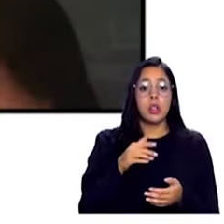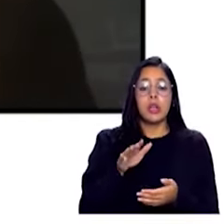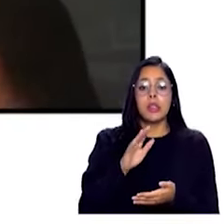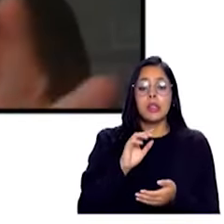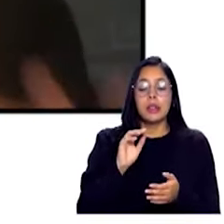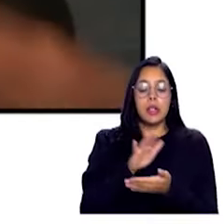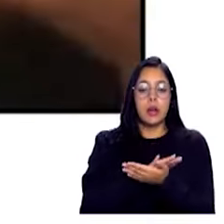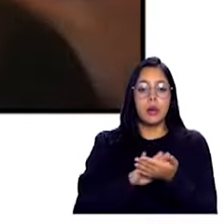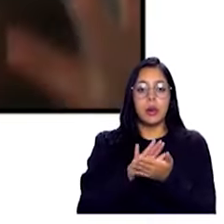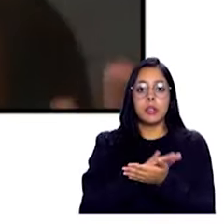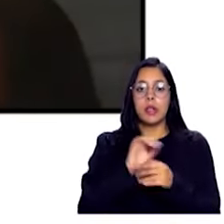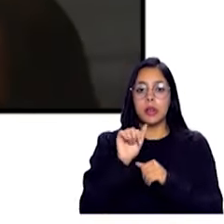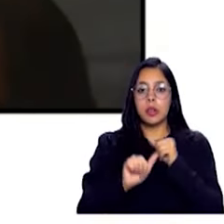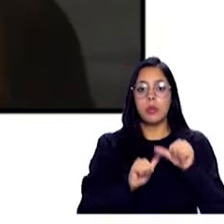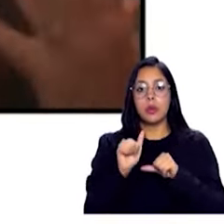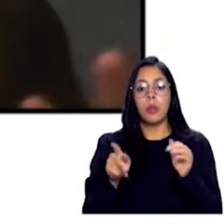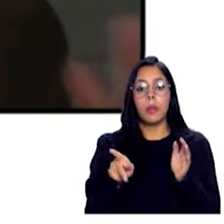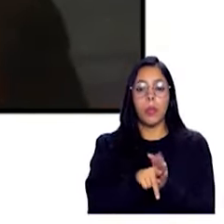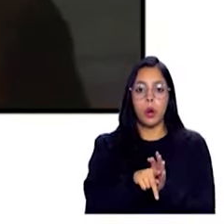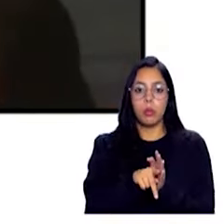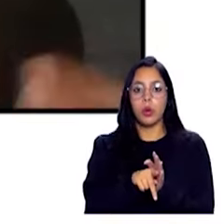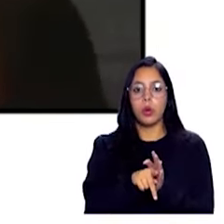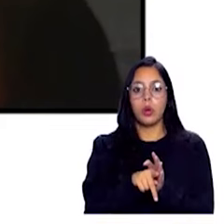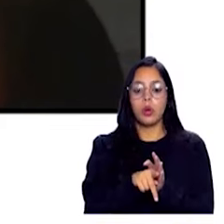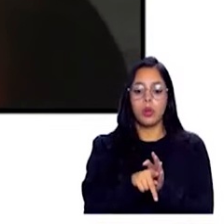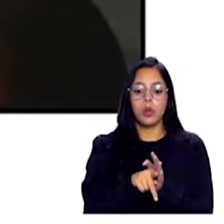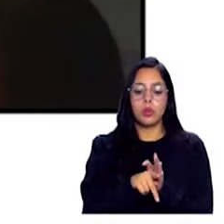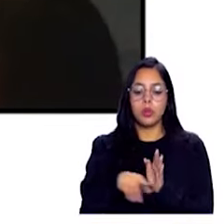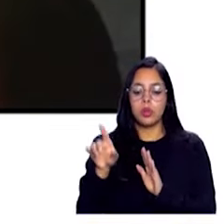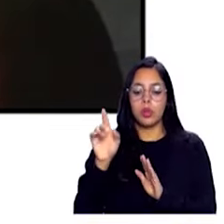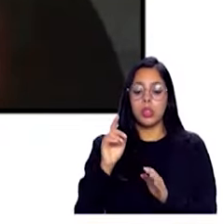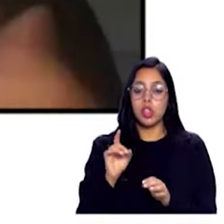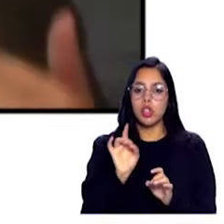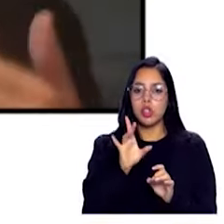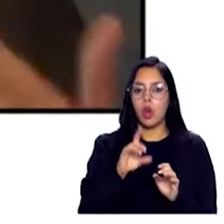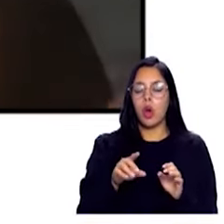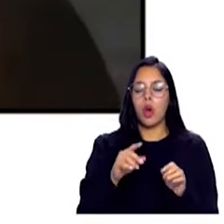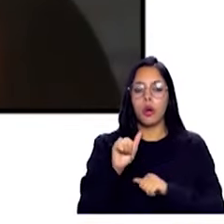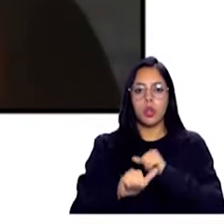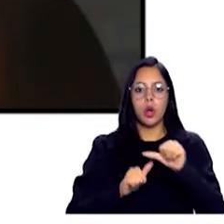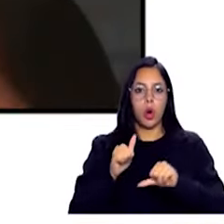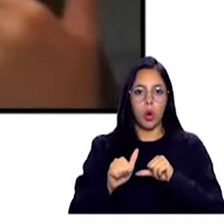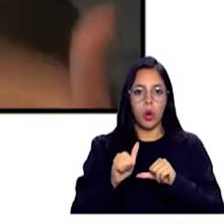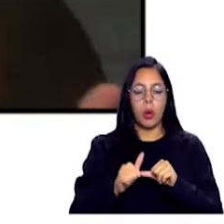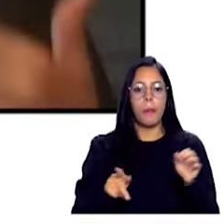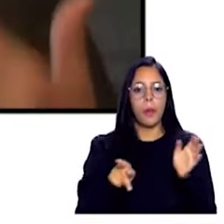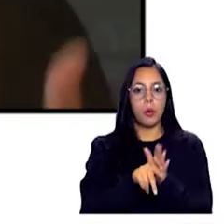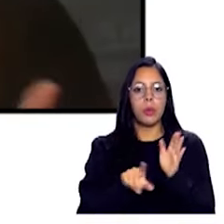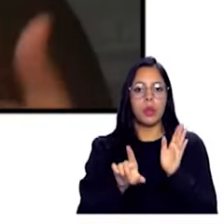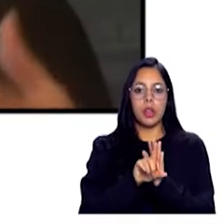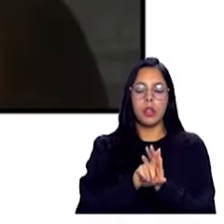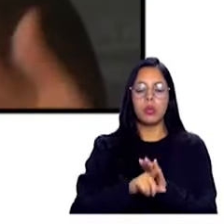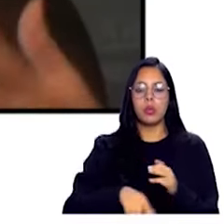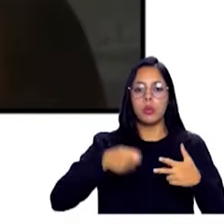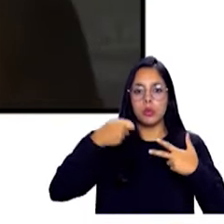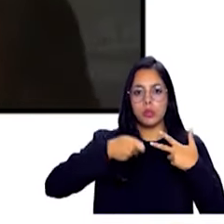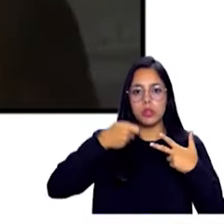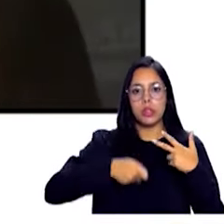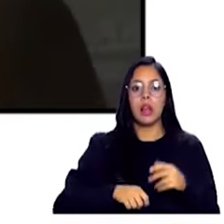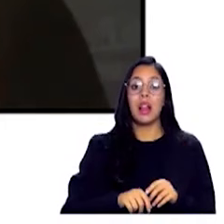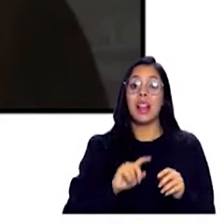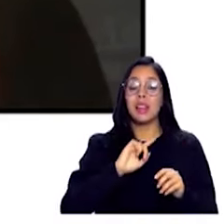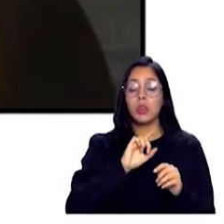posto o direito mudou por obra da atuação do Poder Judiciário isso na Europa é um fenômeno muito mais